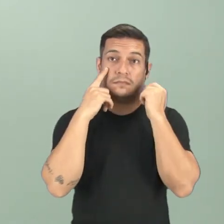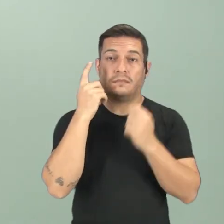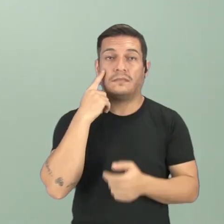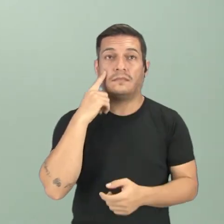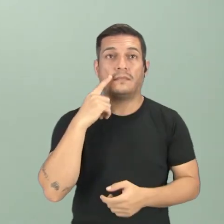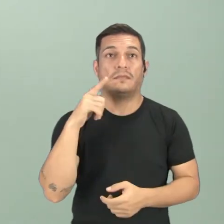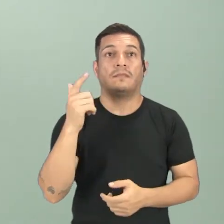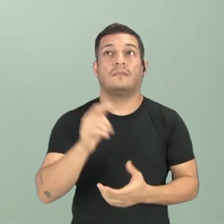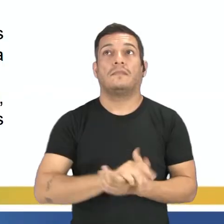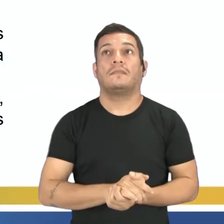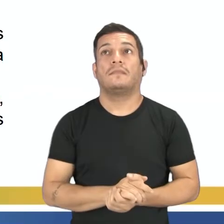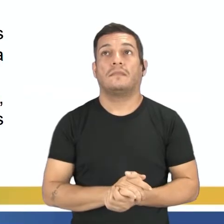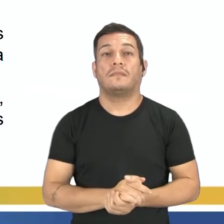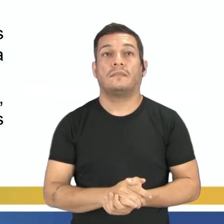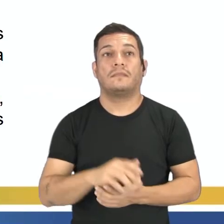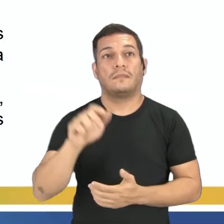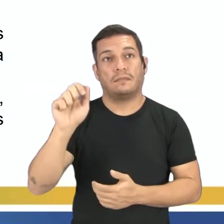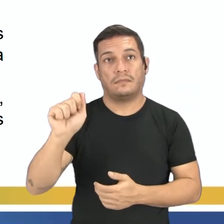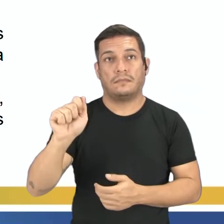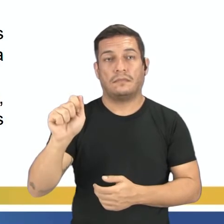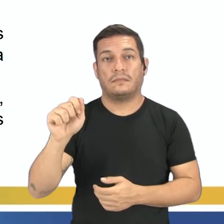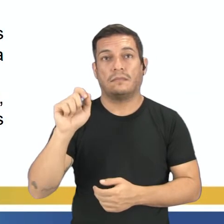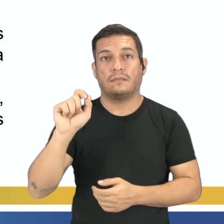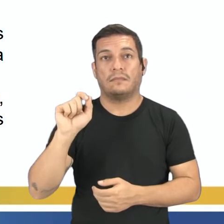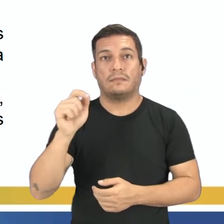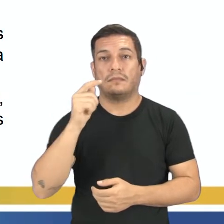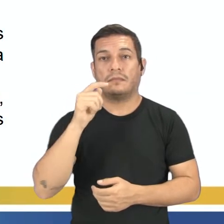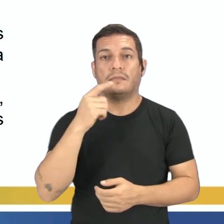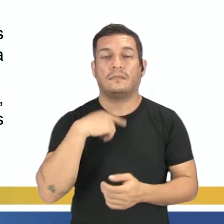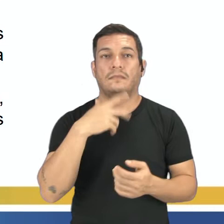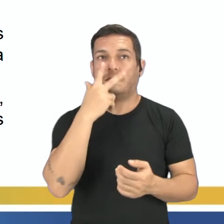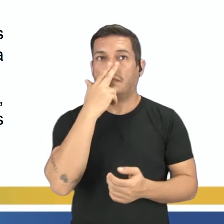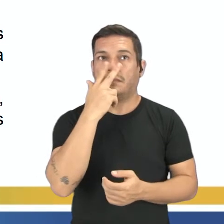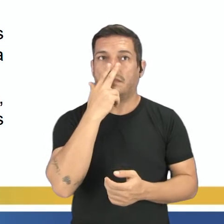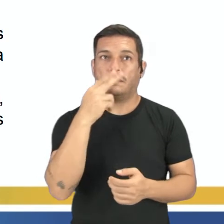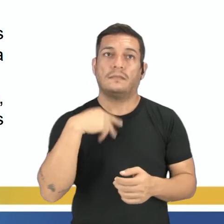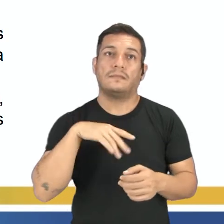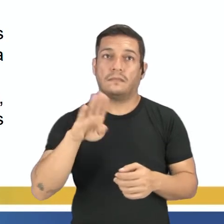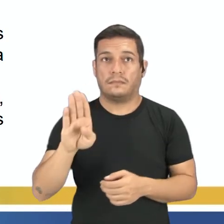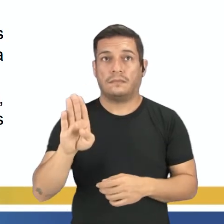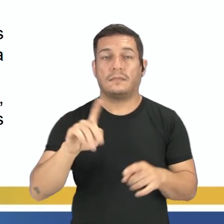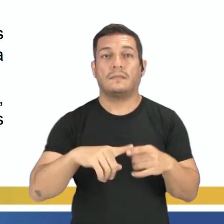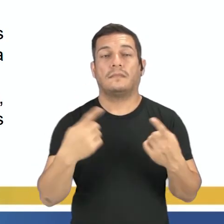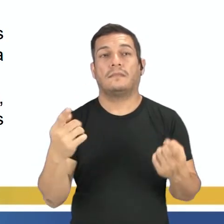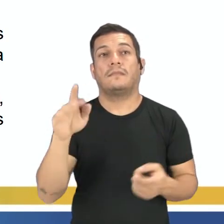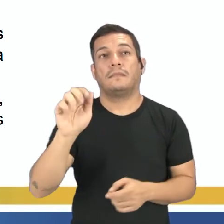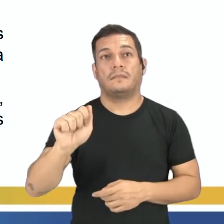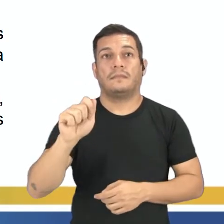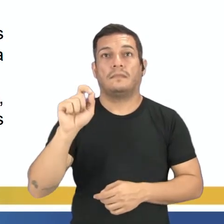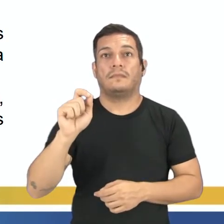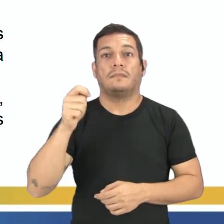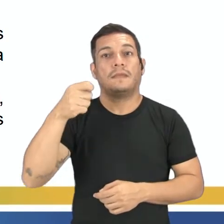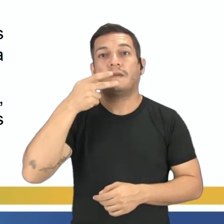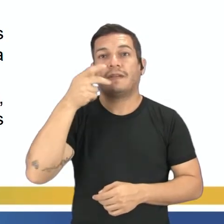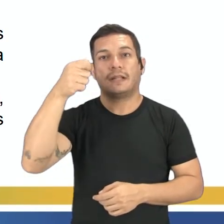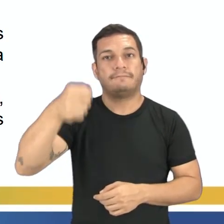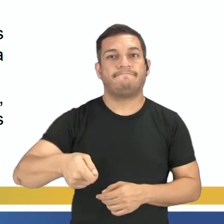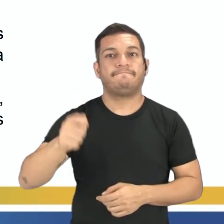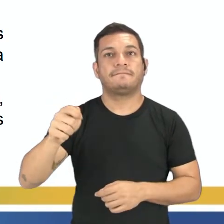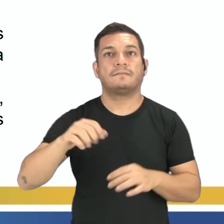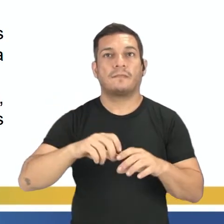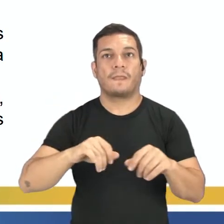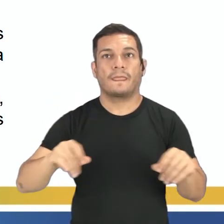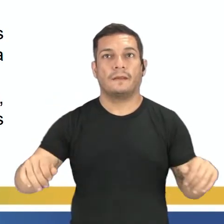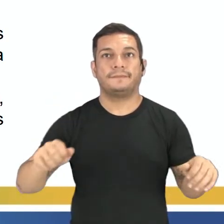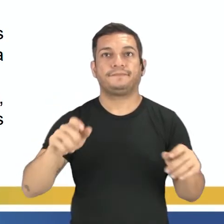demais alternativas. A letra A, ela se assemelha bastante com a letra B. Só que a letra A afirma